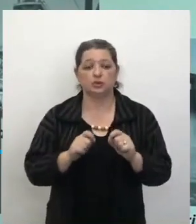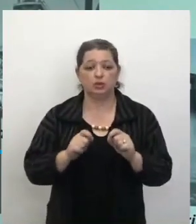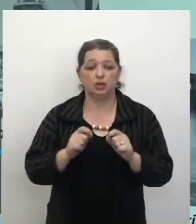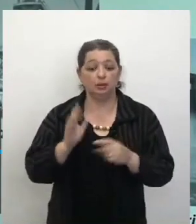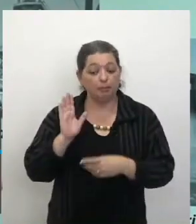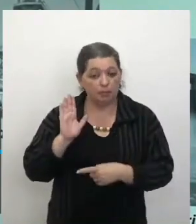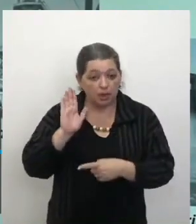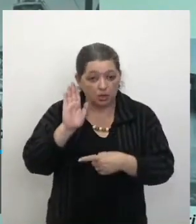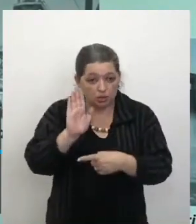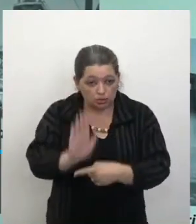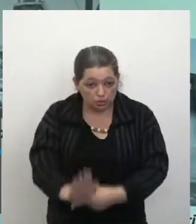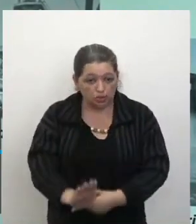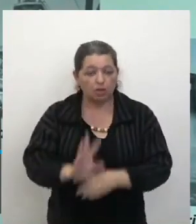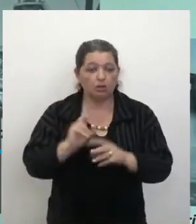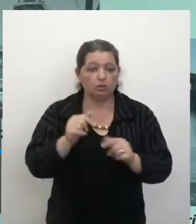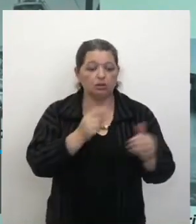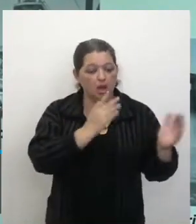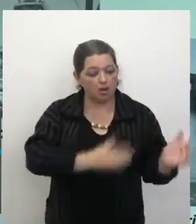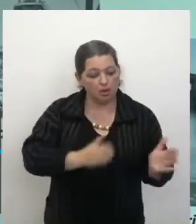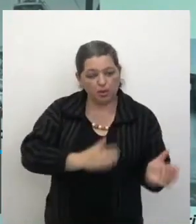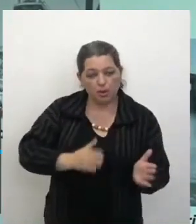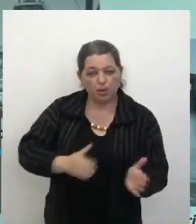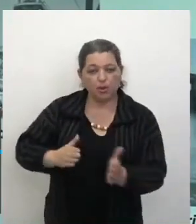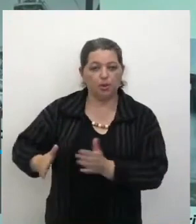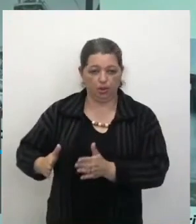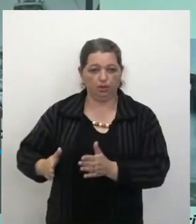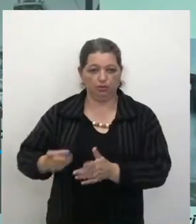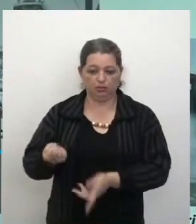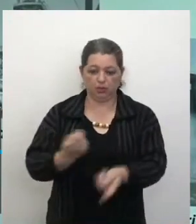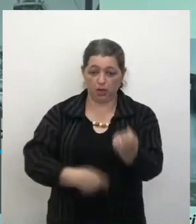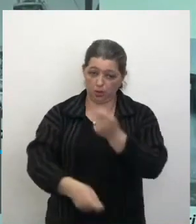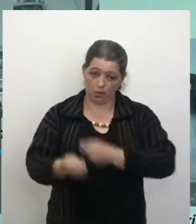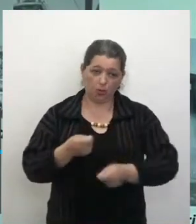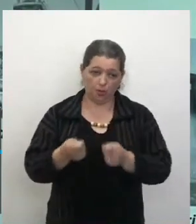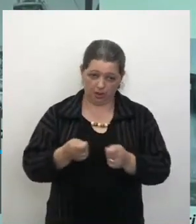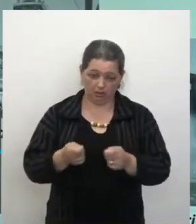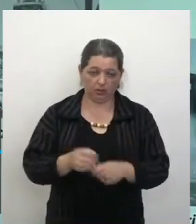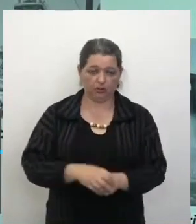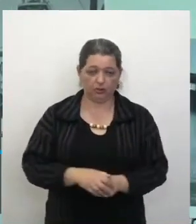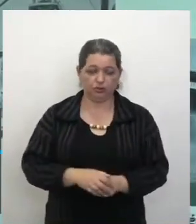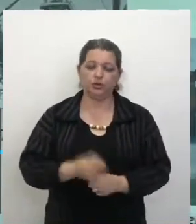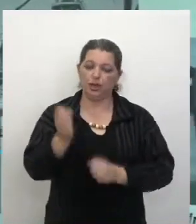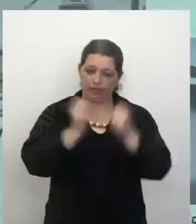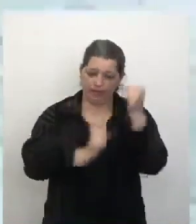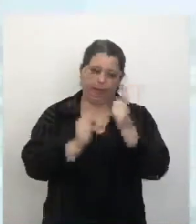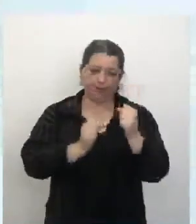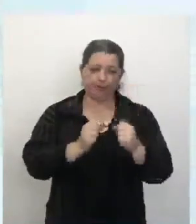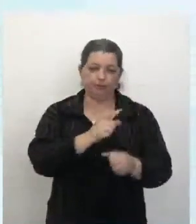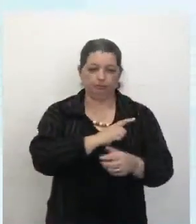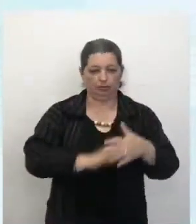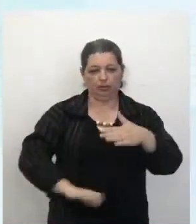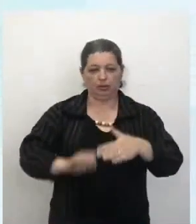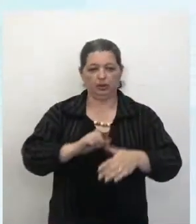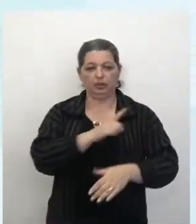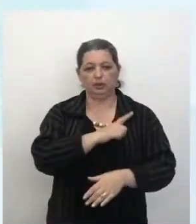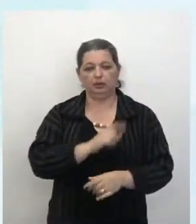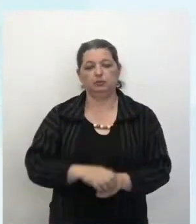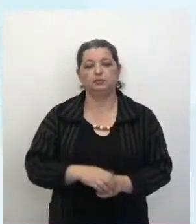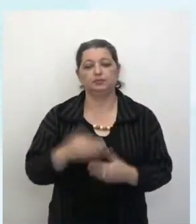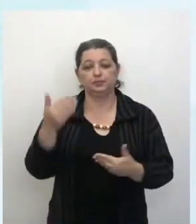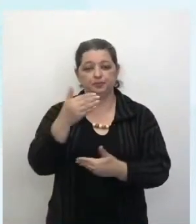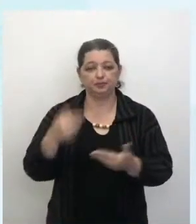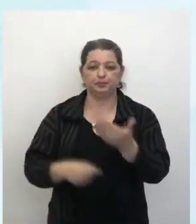toda a esteira produtiva de que economicamente essas empresas possuem Como voltar para o LED e